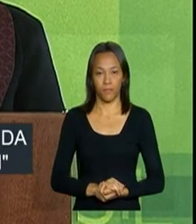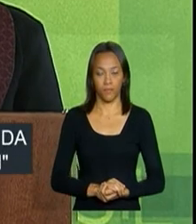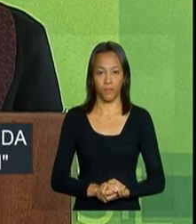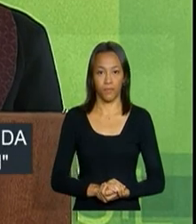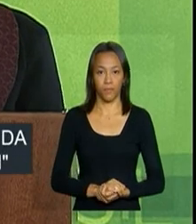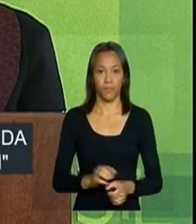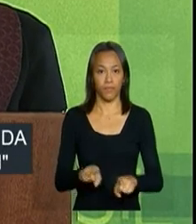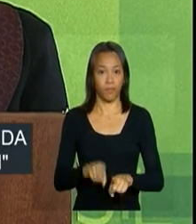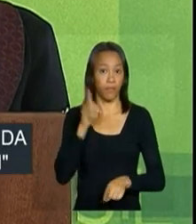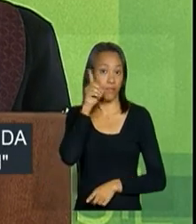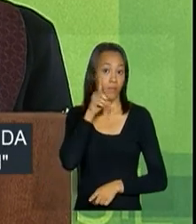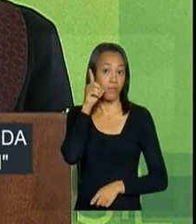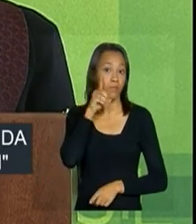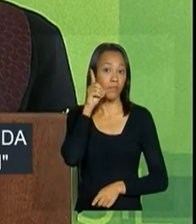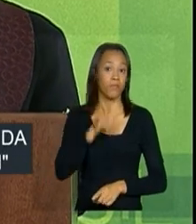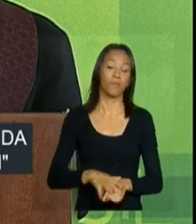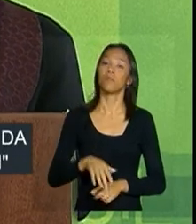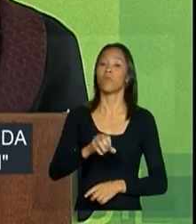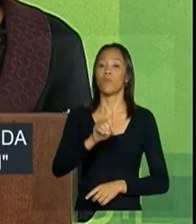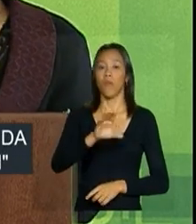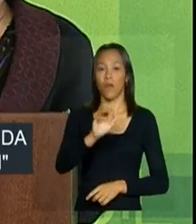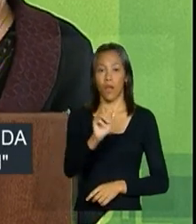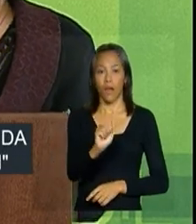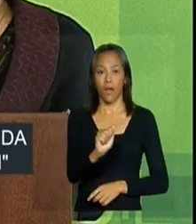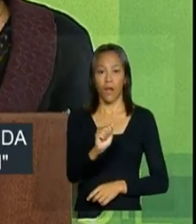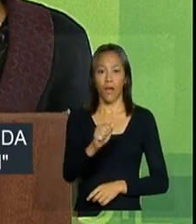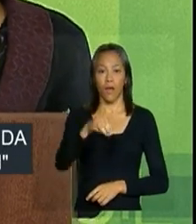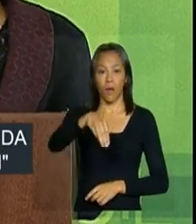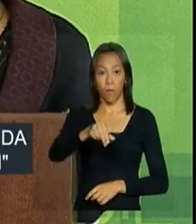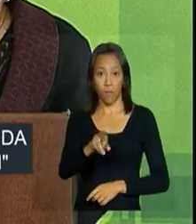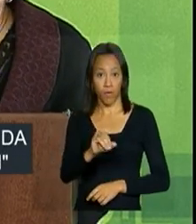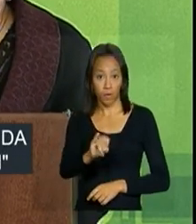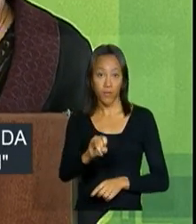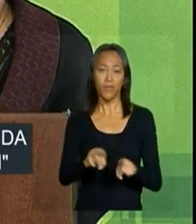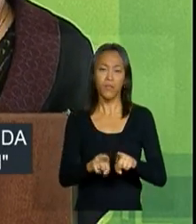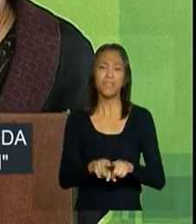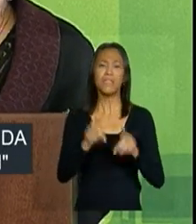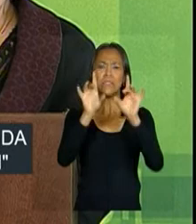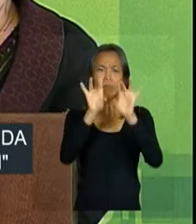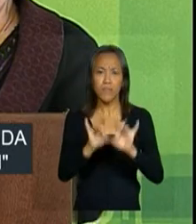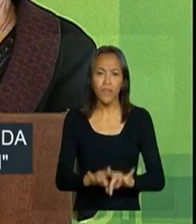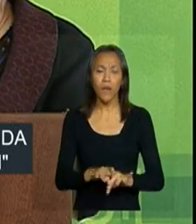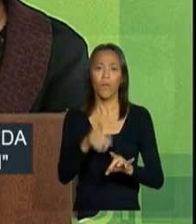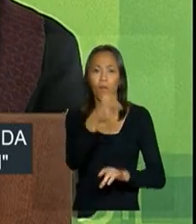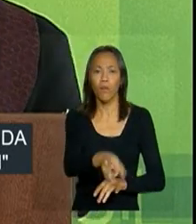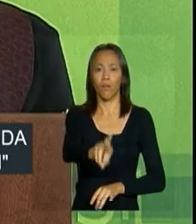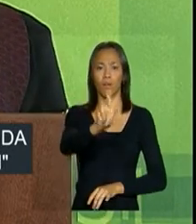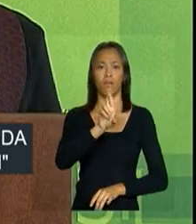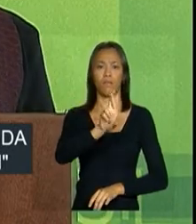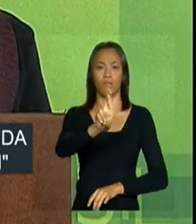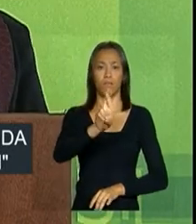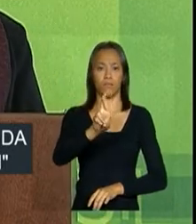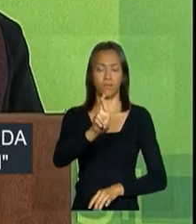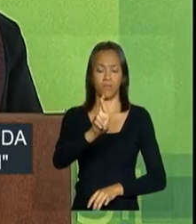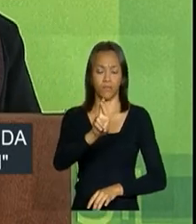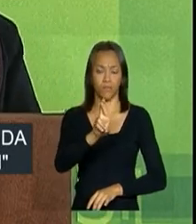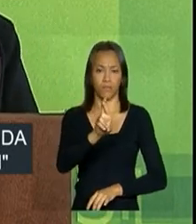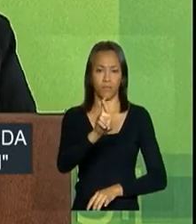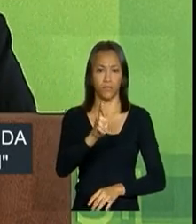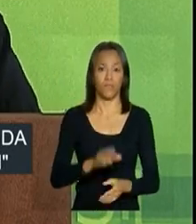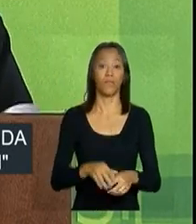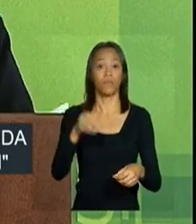o deputado federal senhor Amauri Teixeira e em especial o representante da